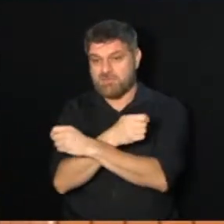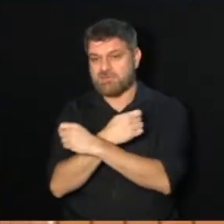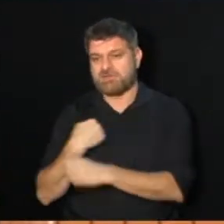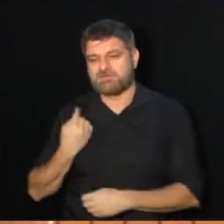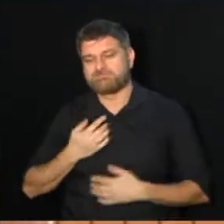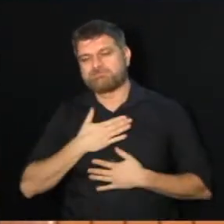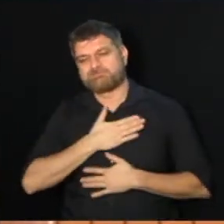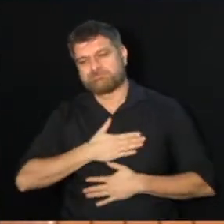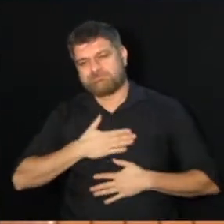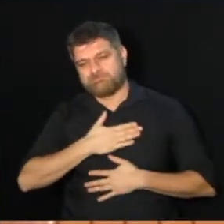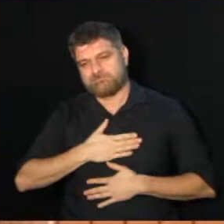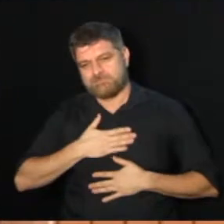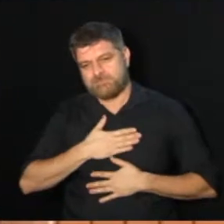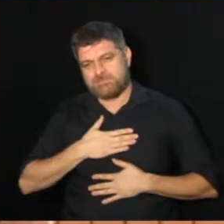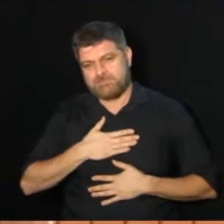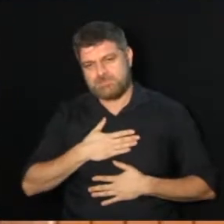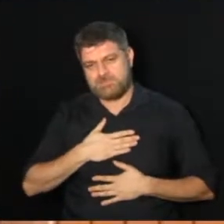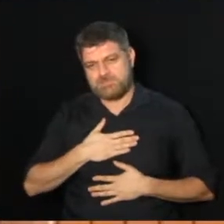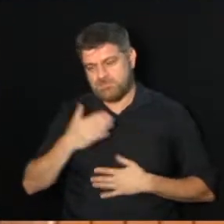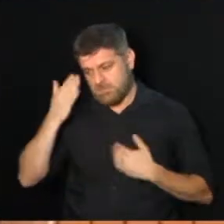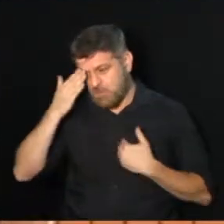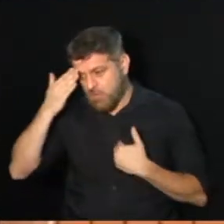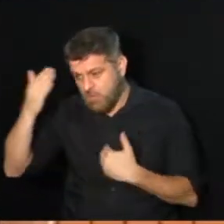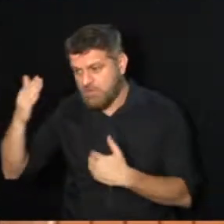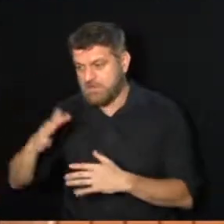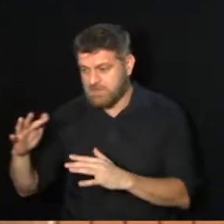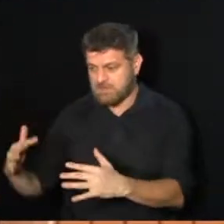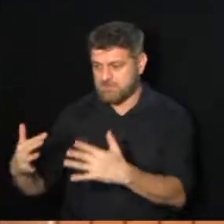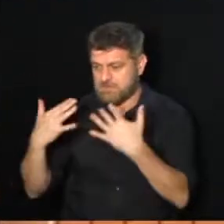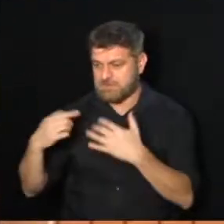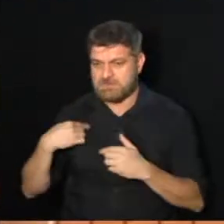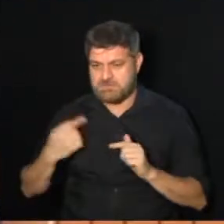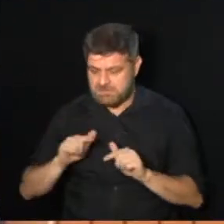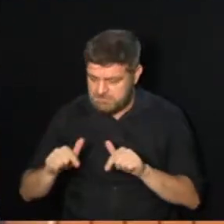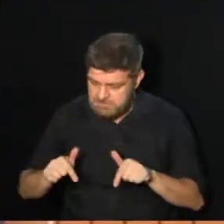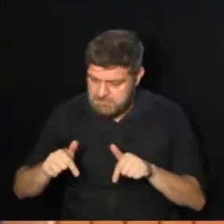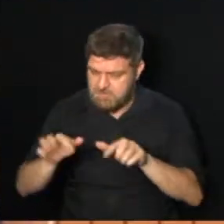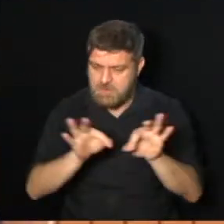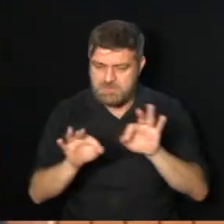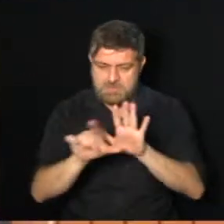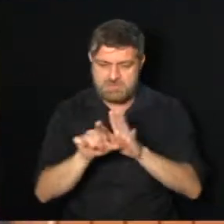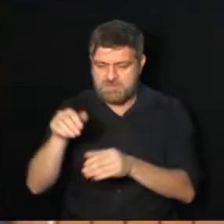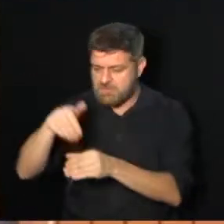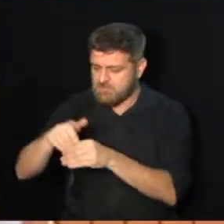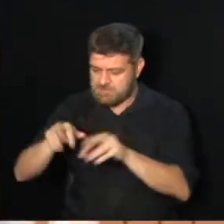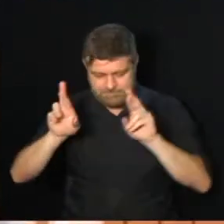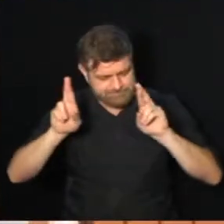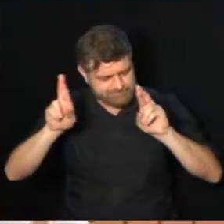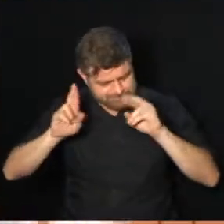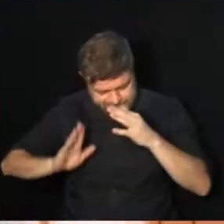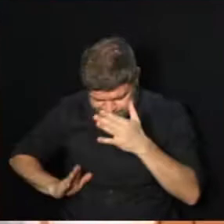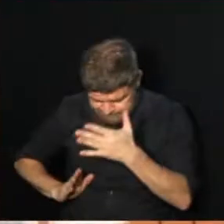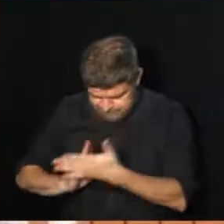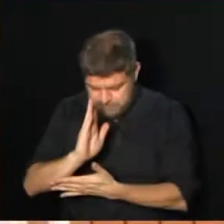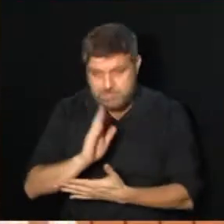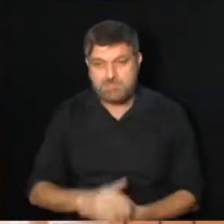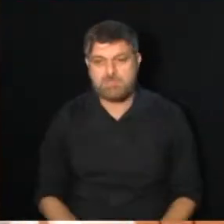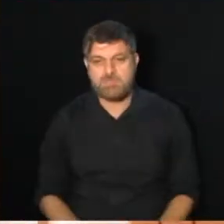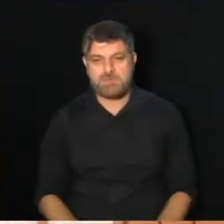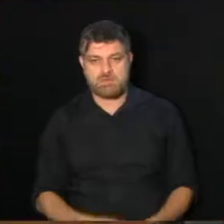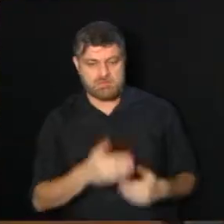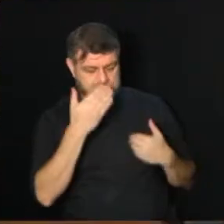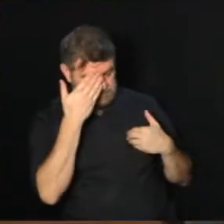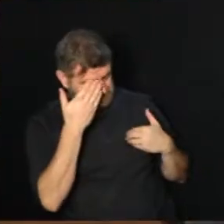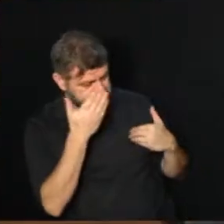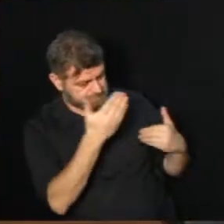muito obrigado pela atenção, pela oportunidade da palavra. E vamos em frente a aprovar esse projeto tão importante. Eu agradeço ao Dr. Fernão Pompeu de